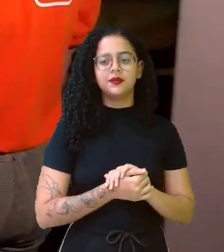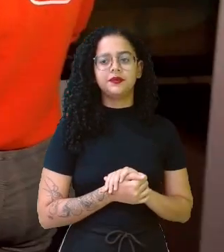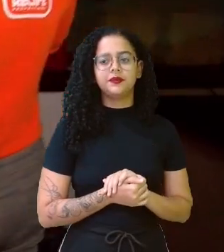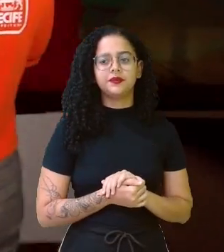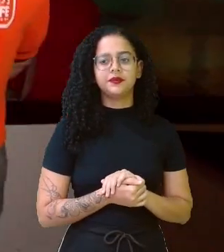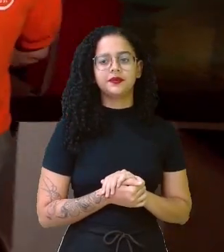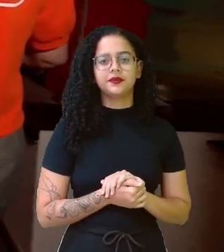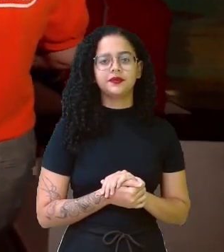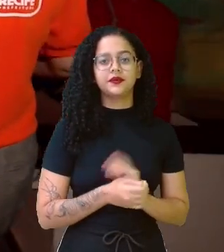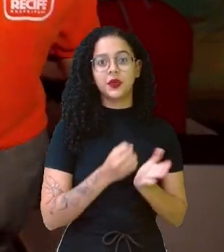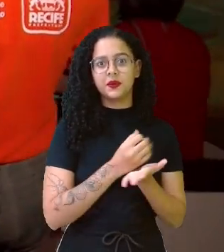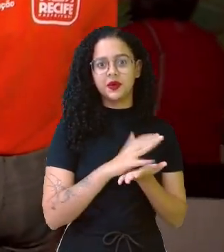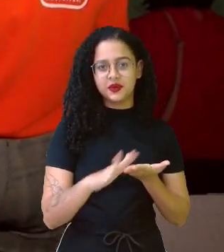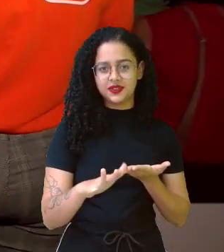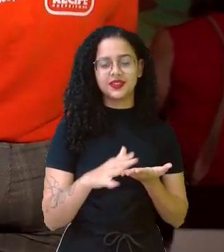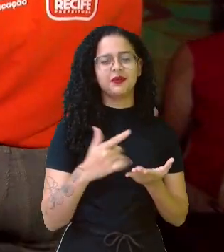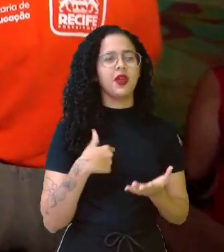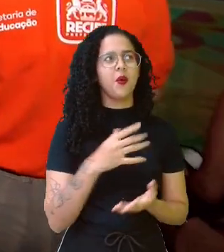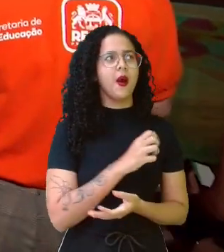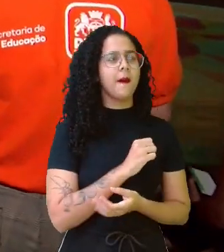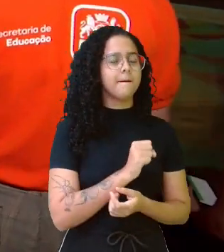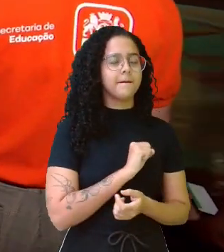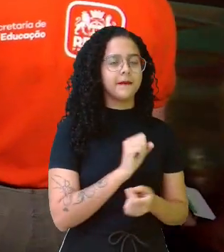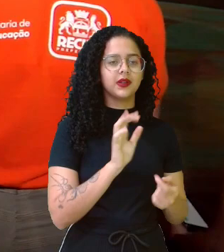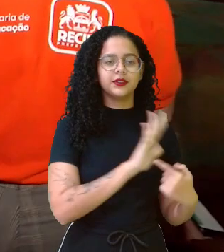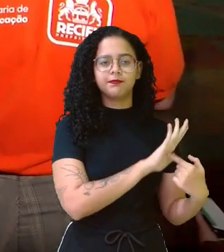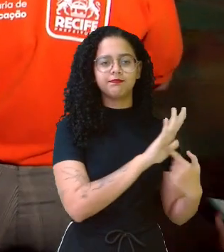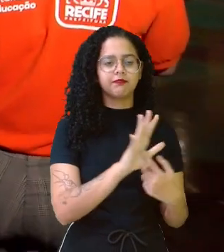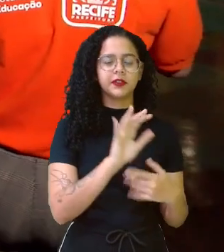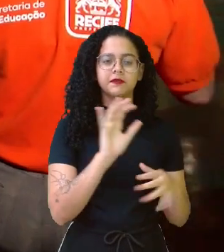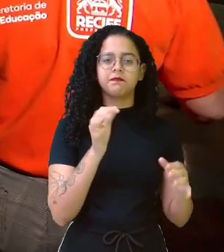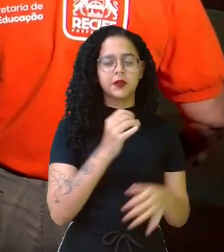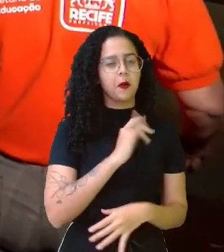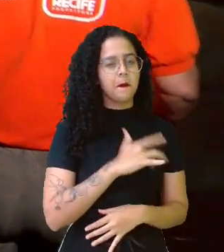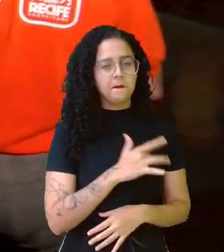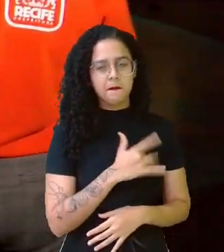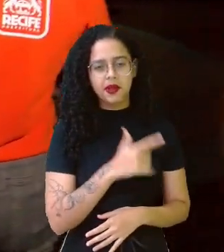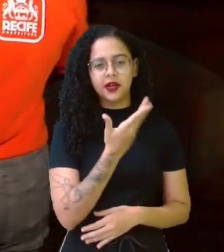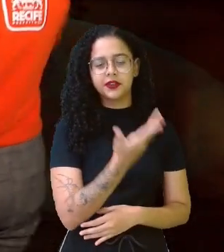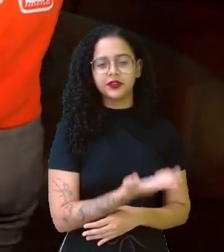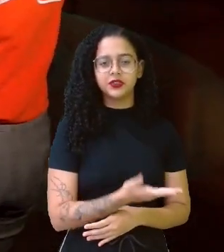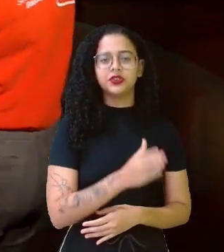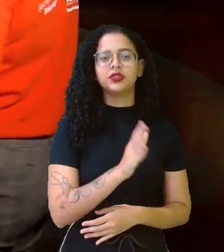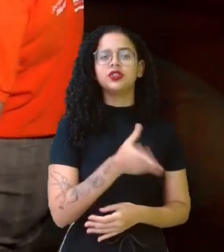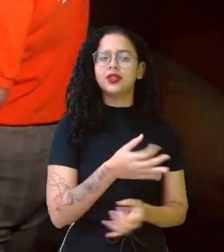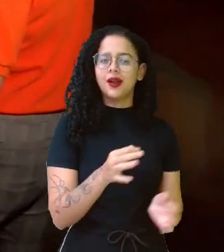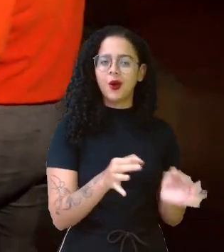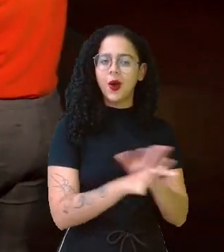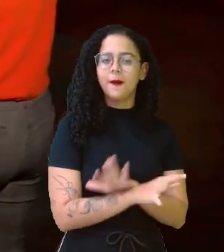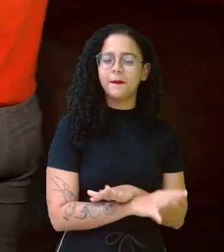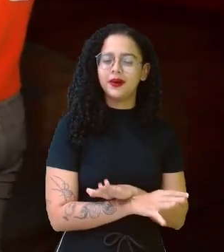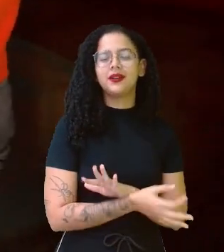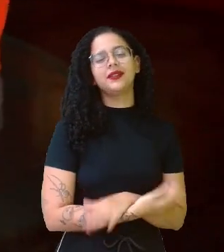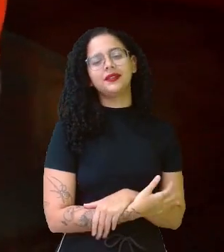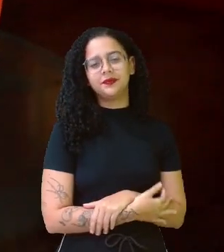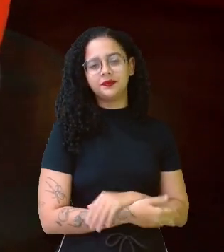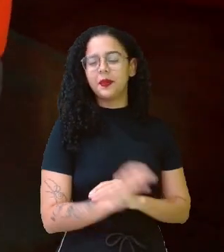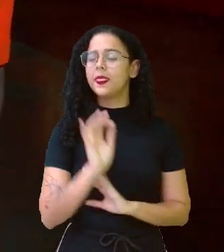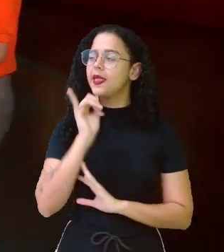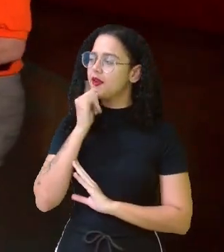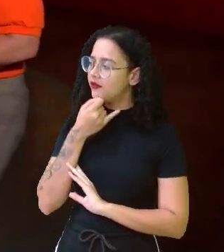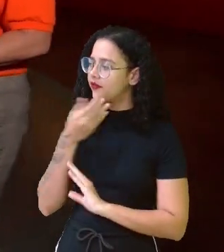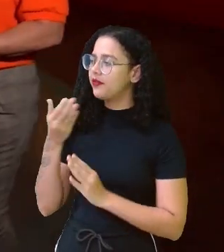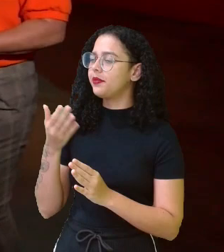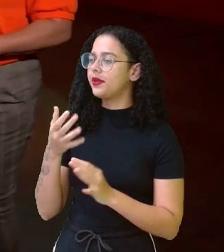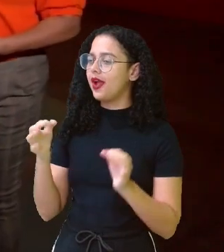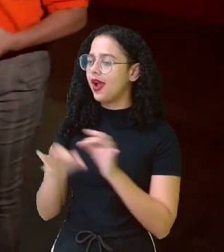mostra. Certo. Aí eu amei essa exposição, é uma pena que ela já está, né, se encerrando. Perfeito. Infelizmente ela se